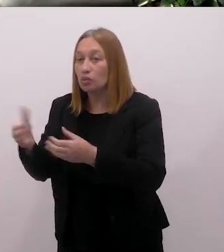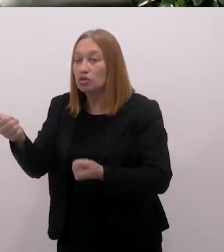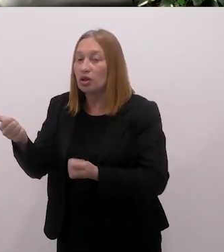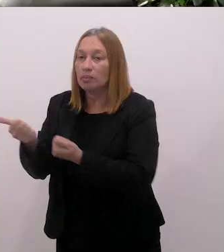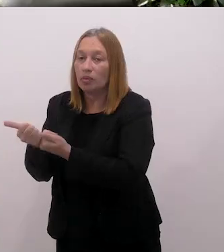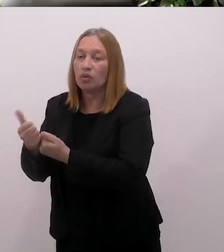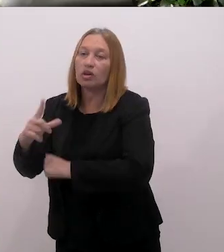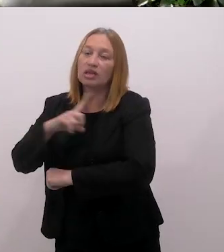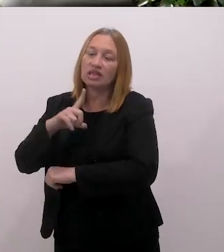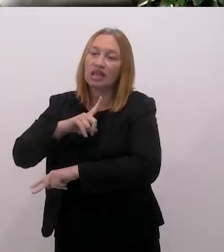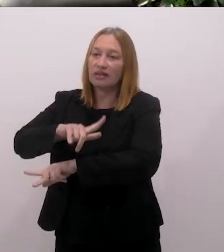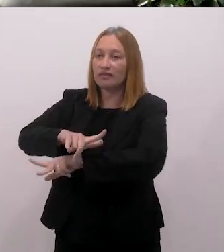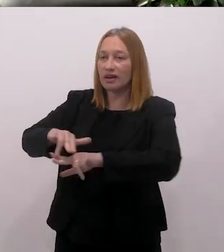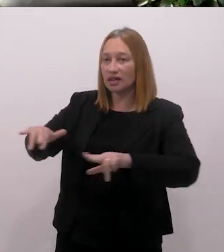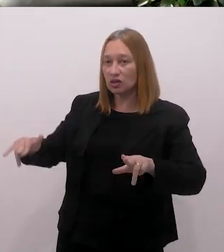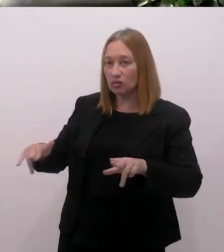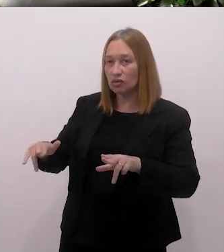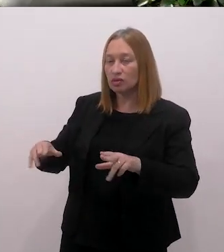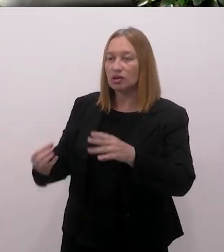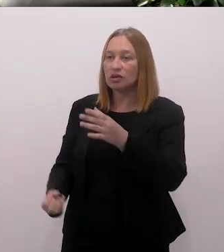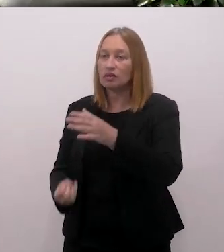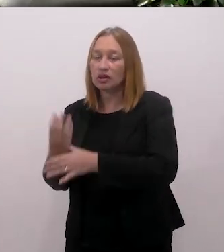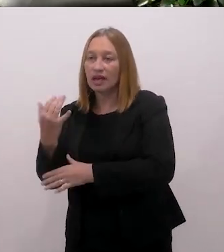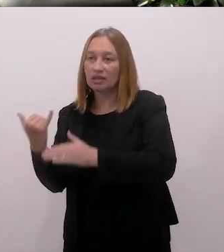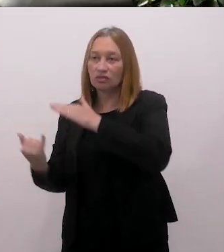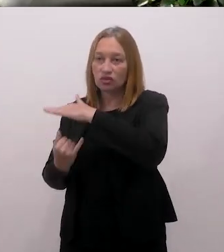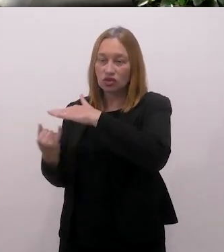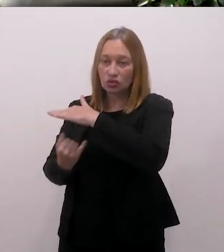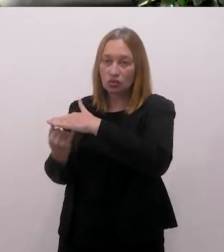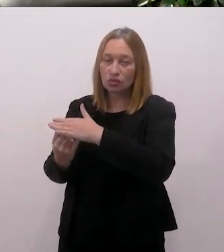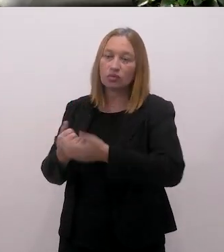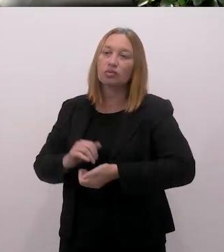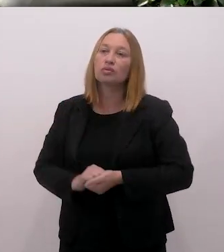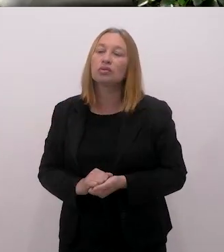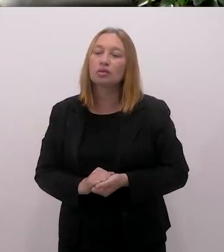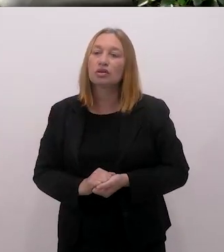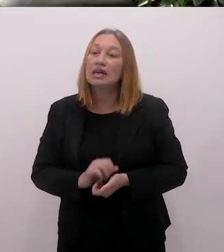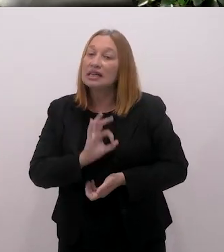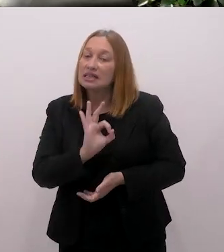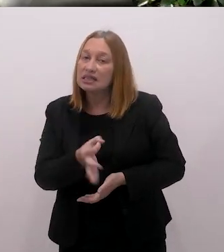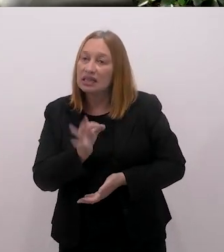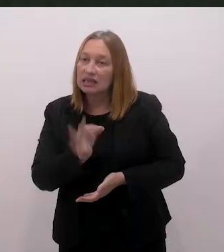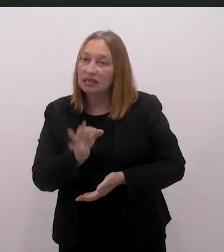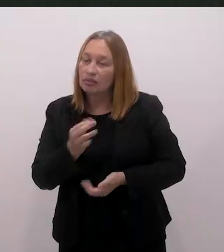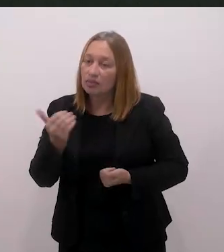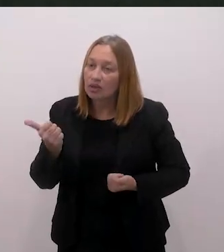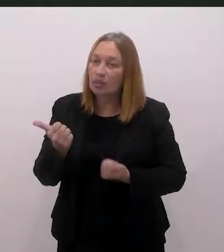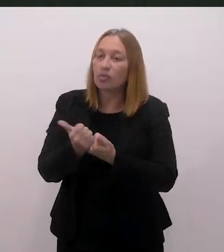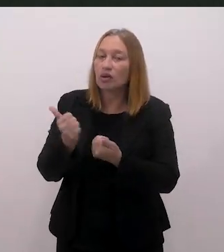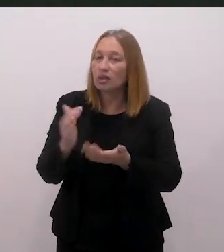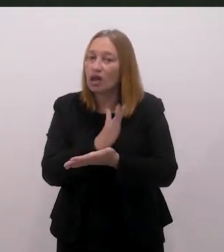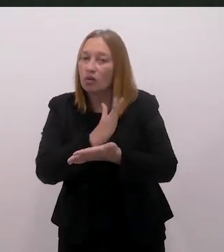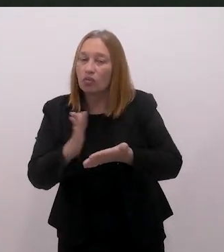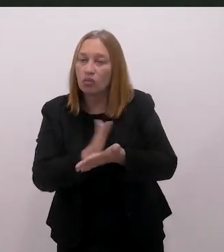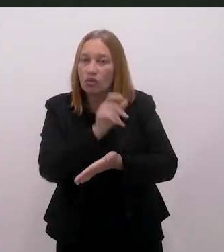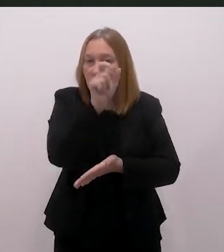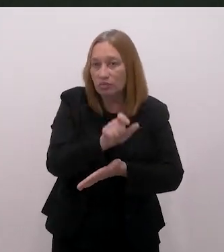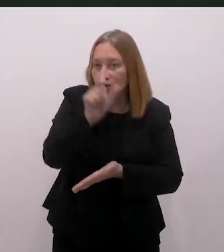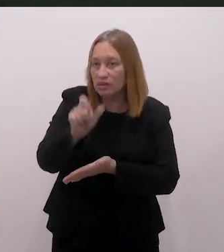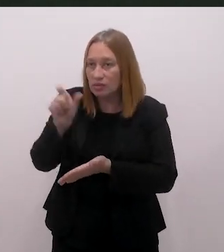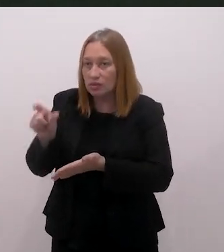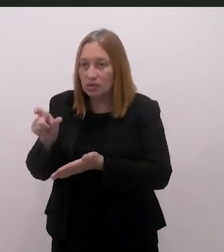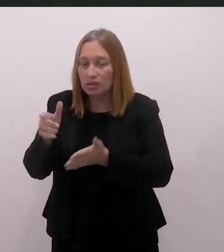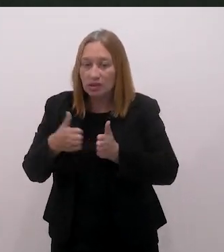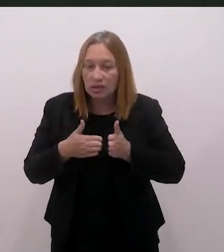dessa rede. Que a gente tem várias coisas, que foi criado o Instituto, né? Justamente para estar apoiando